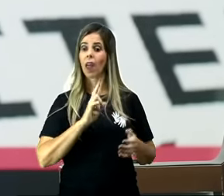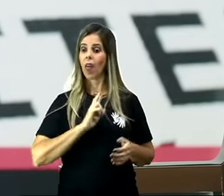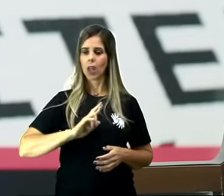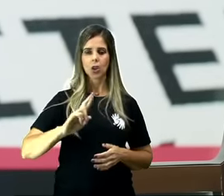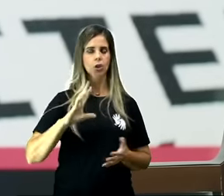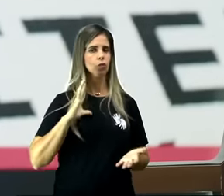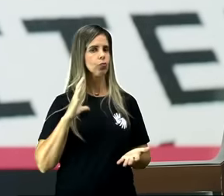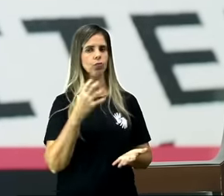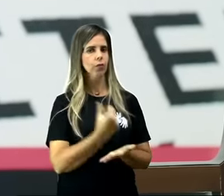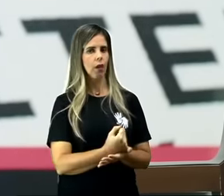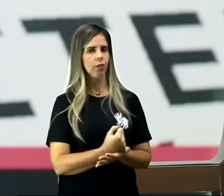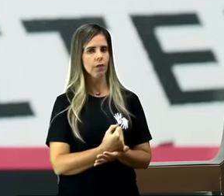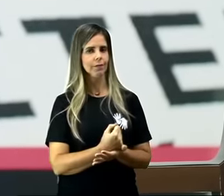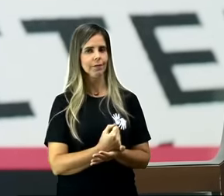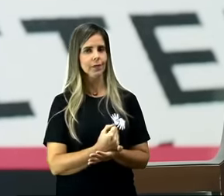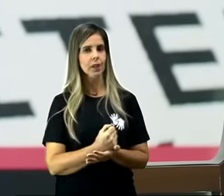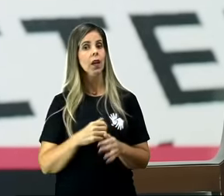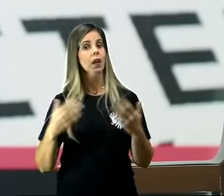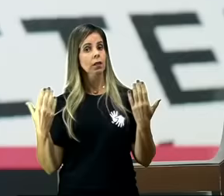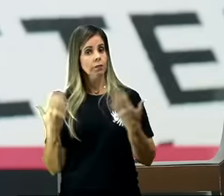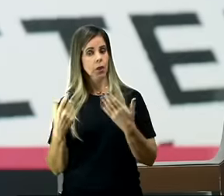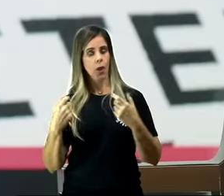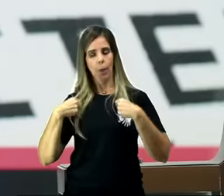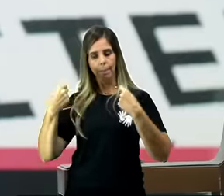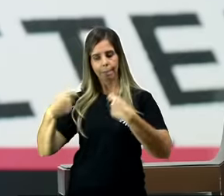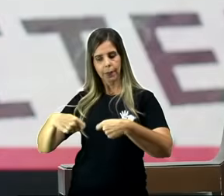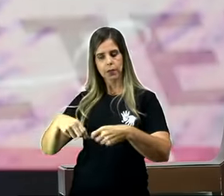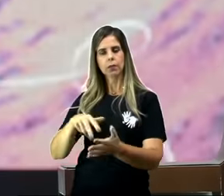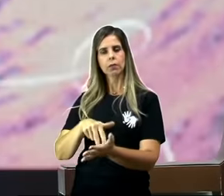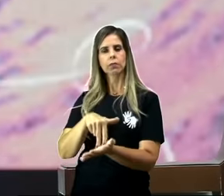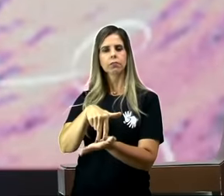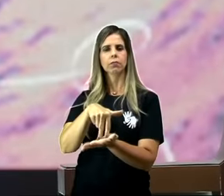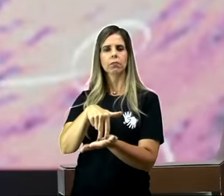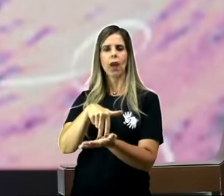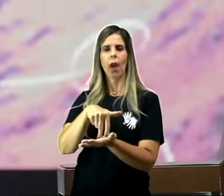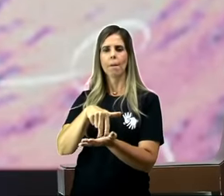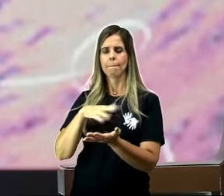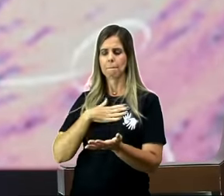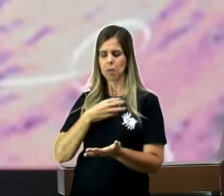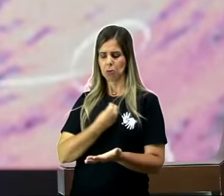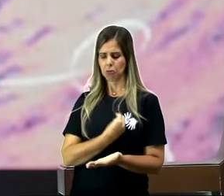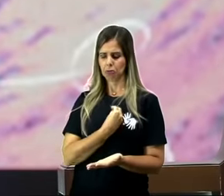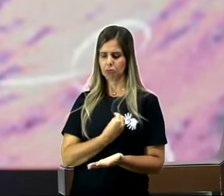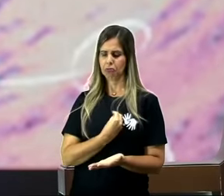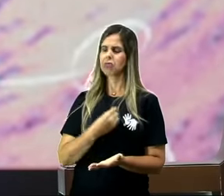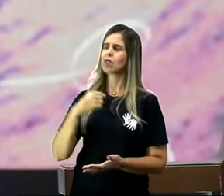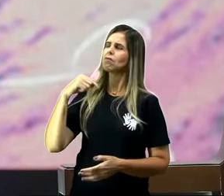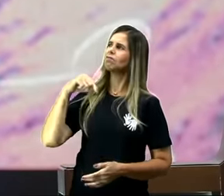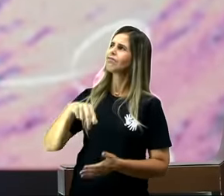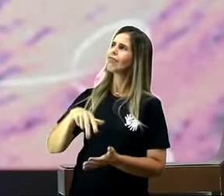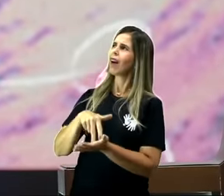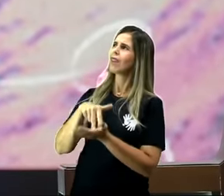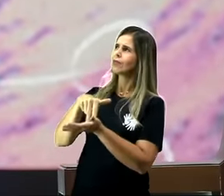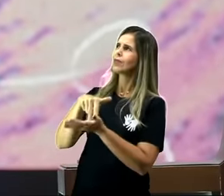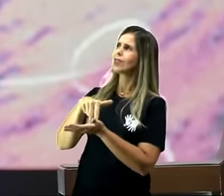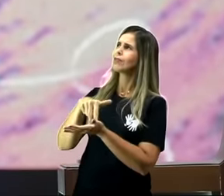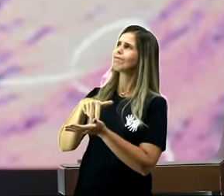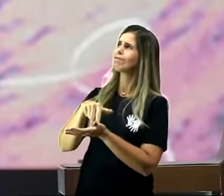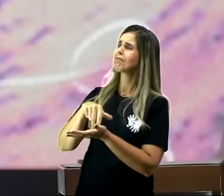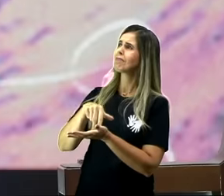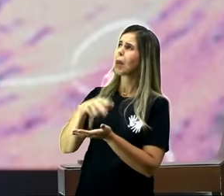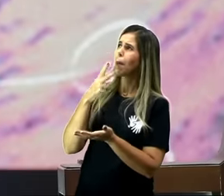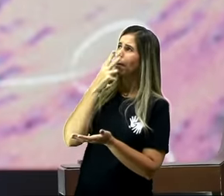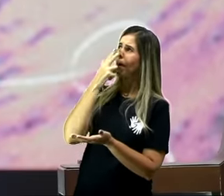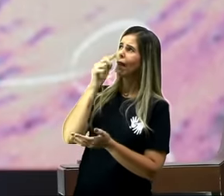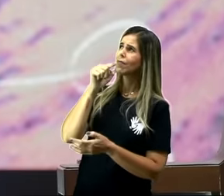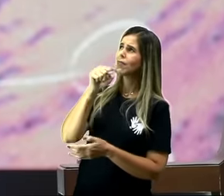Eu estou pregando o evangelho de posicionamento, que está dizendo: Jesus, eu estou aqui. Essa palavra é para mim. Esse cara está pregando para mim. Só falta falar meu